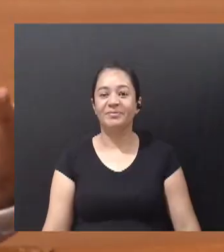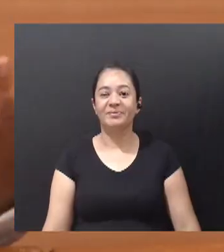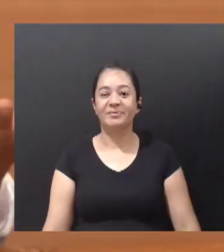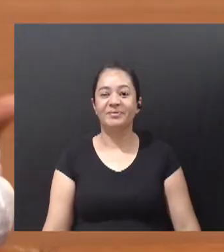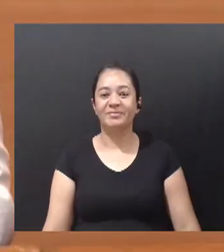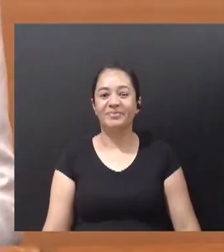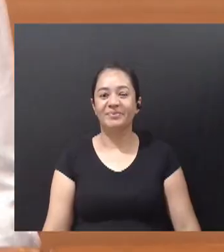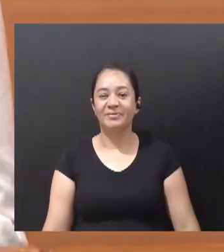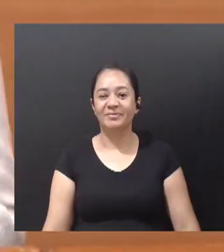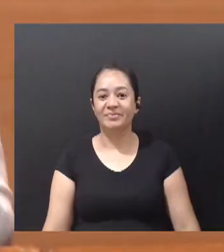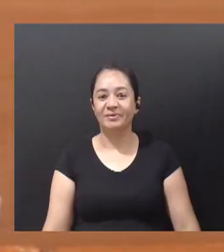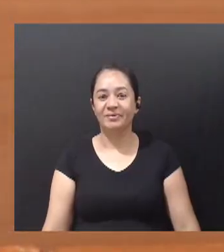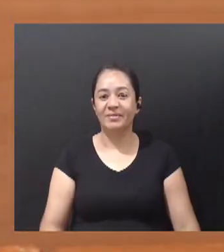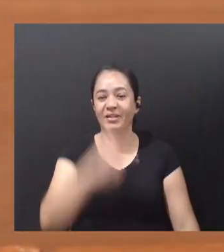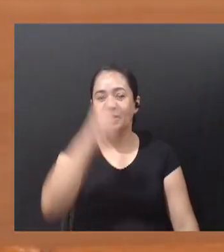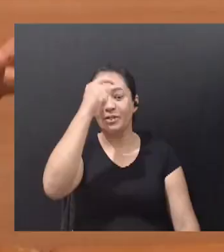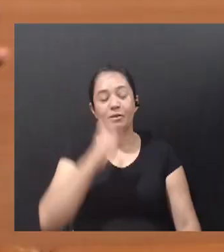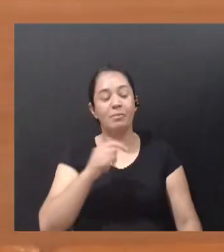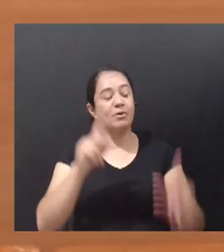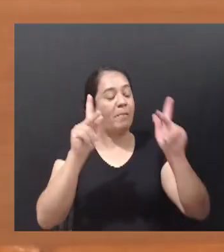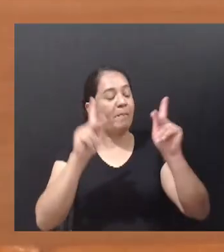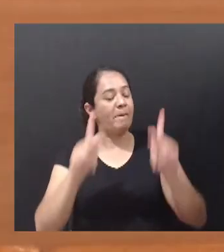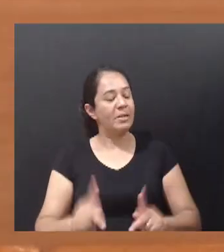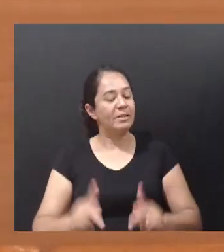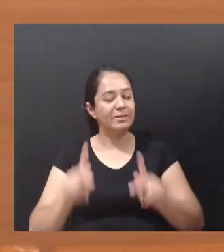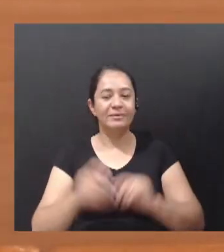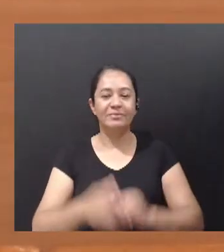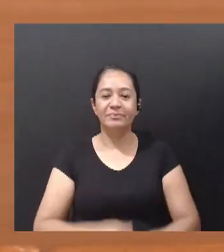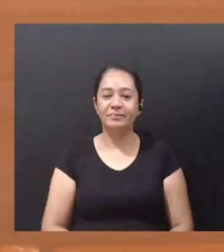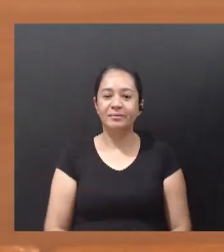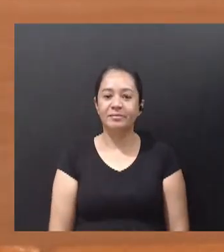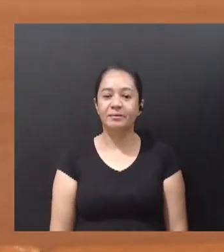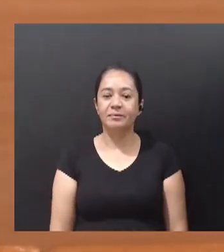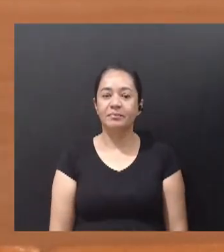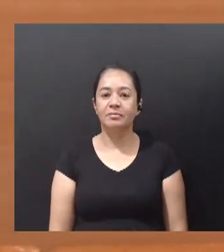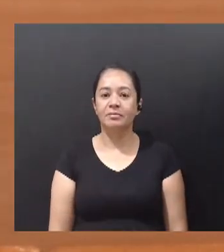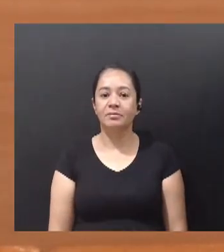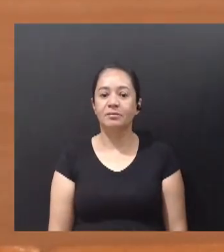pessoa pacífica. Mas eu queria também